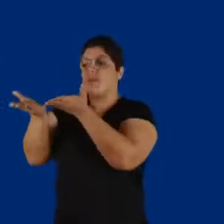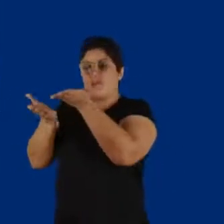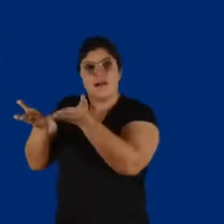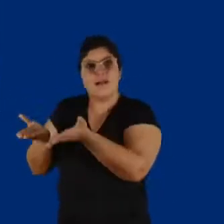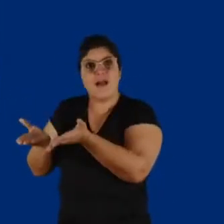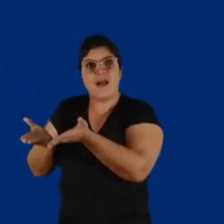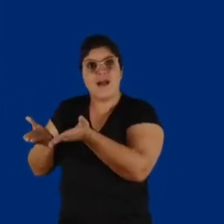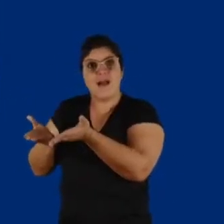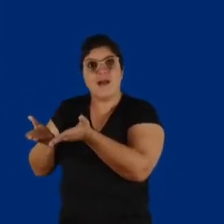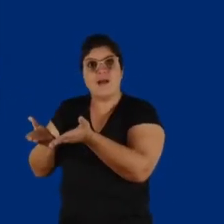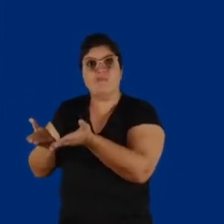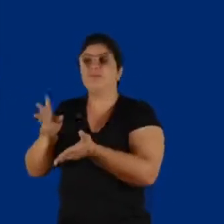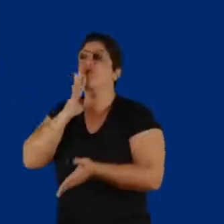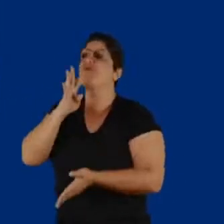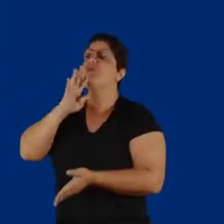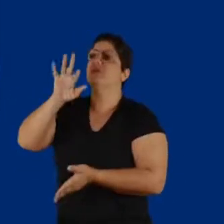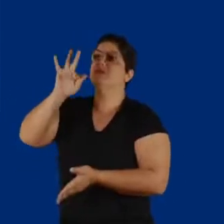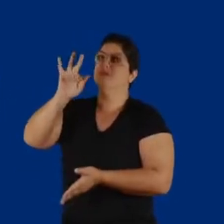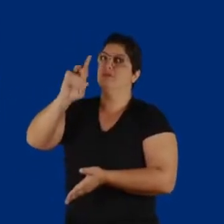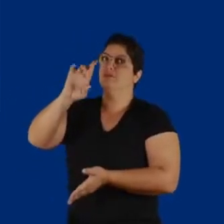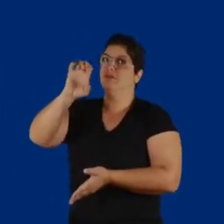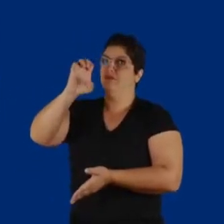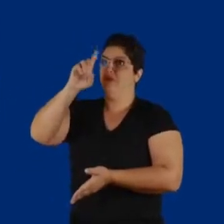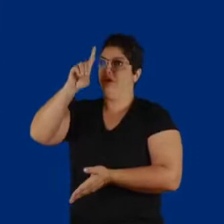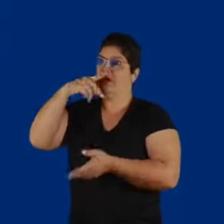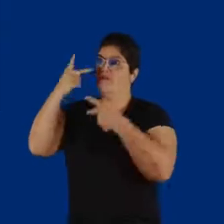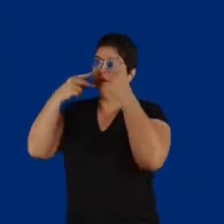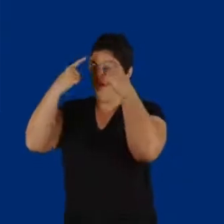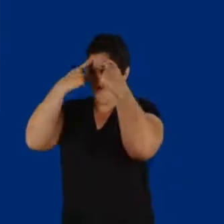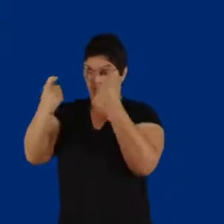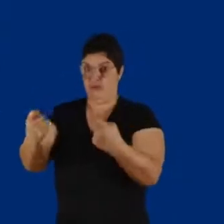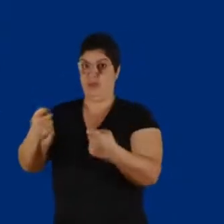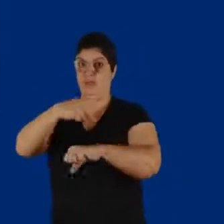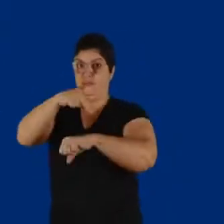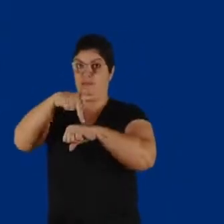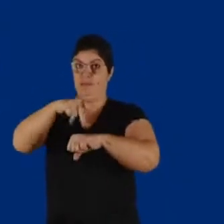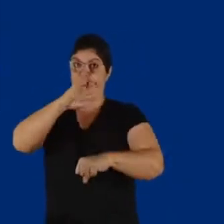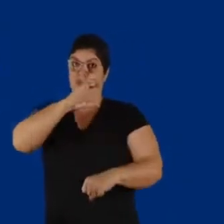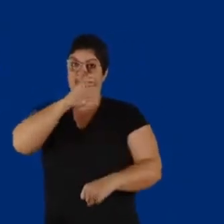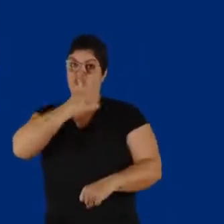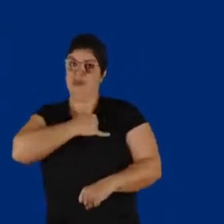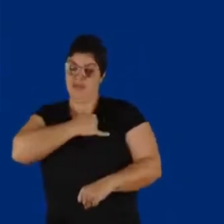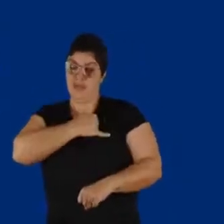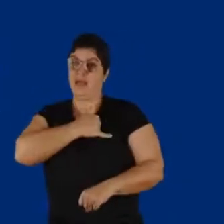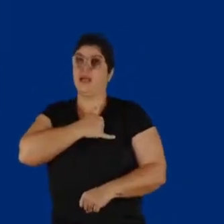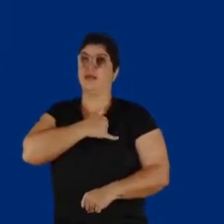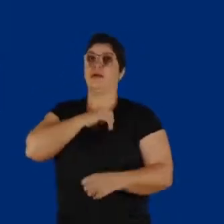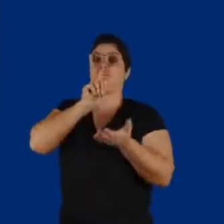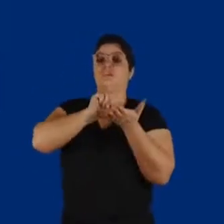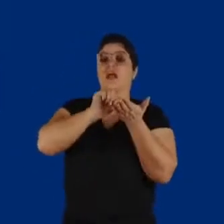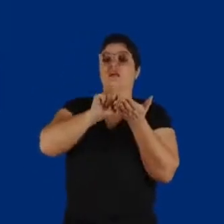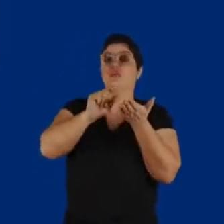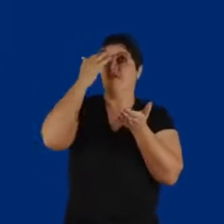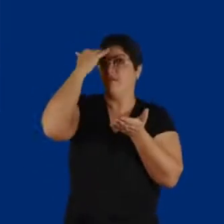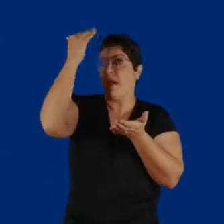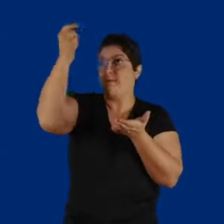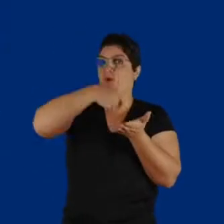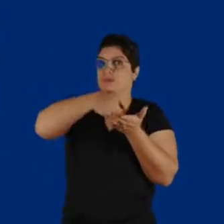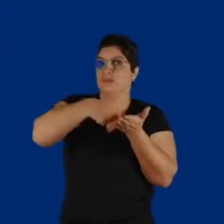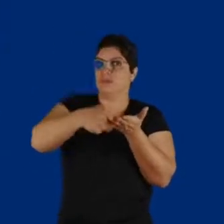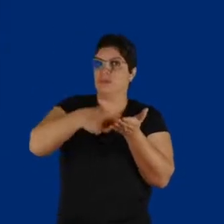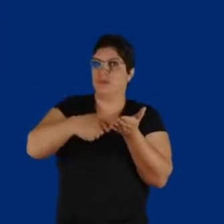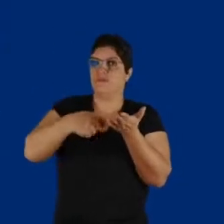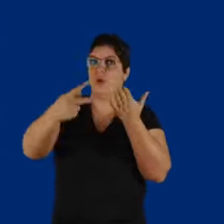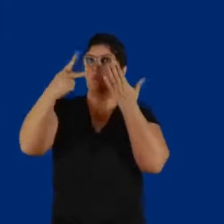Quando eu conheci o Fred Hickley, falamos sobre violência na Jamaica, ele escreveu um artigo muito famoso sobre o psiquiatra vai